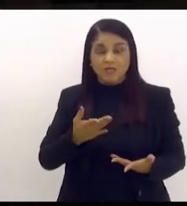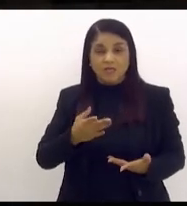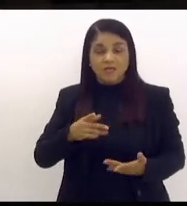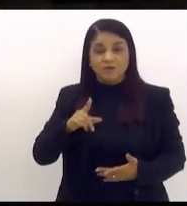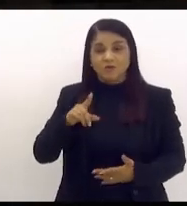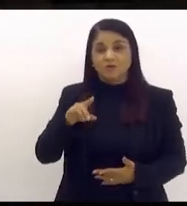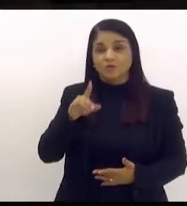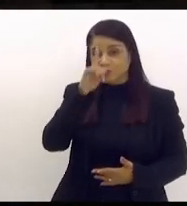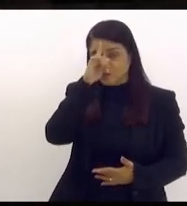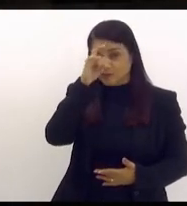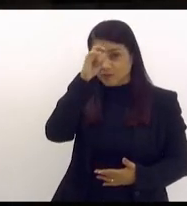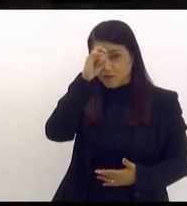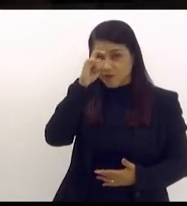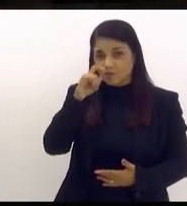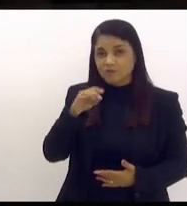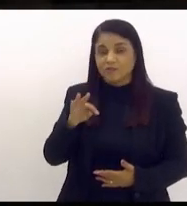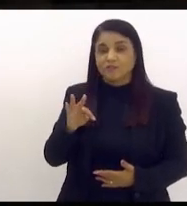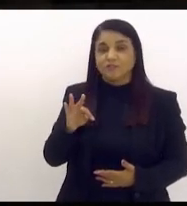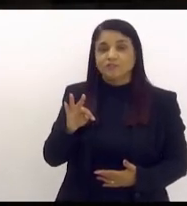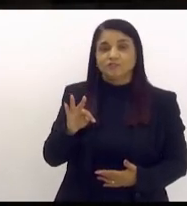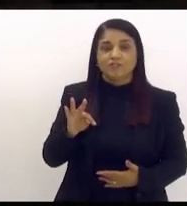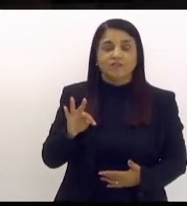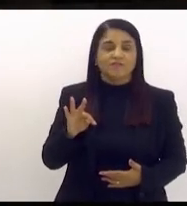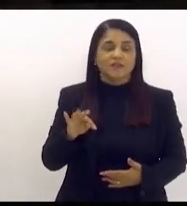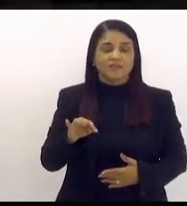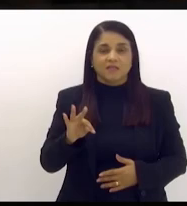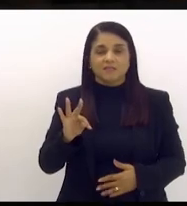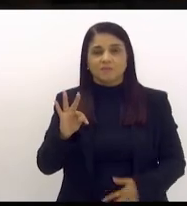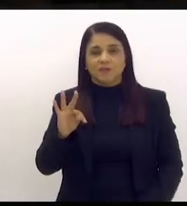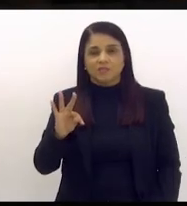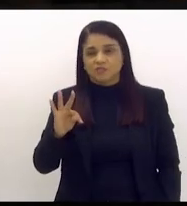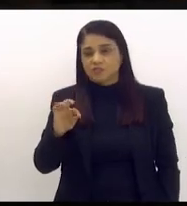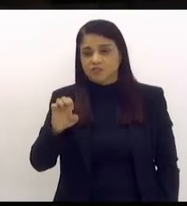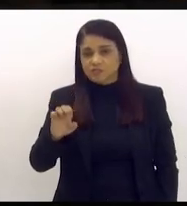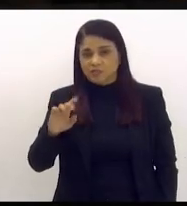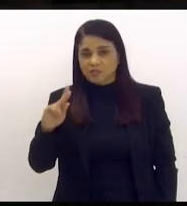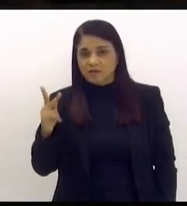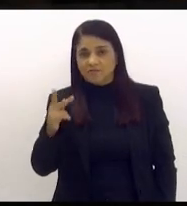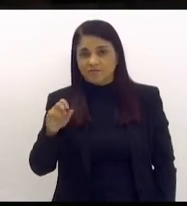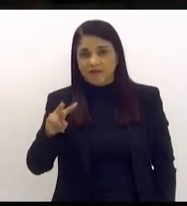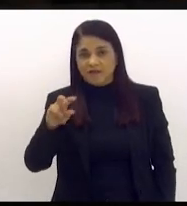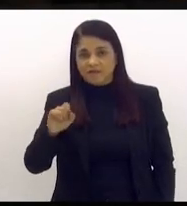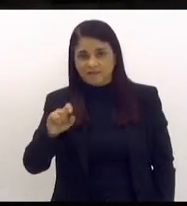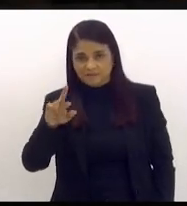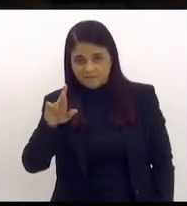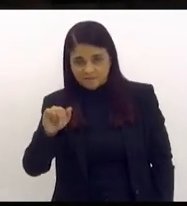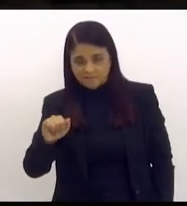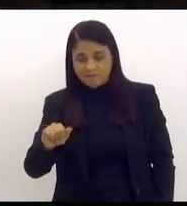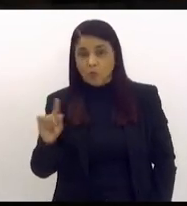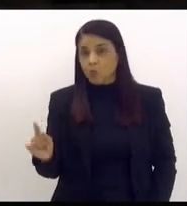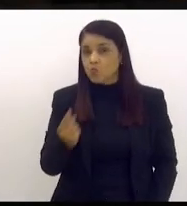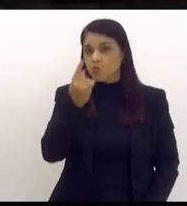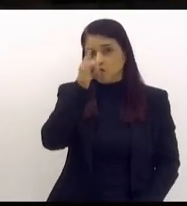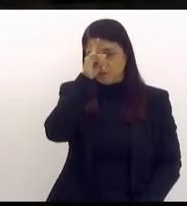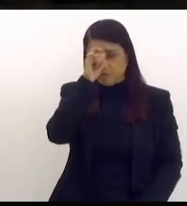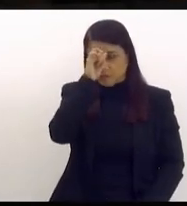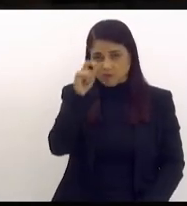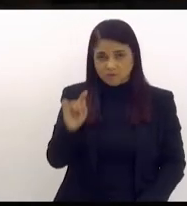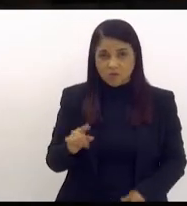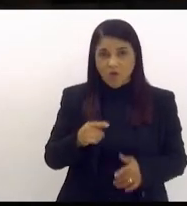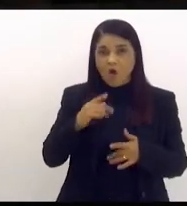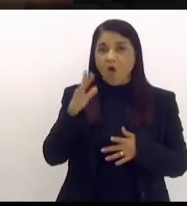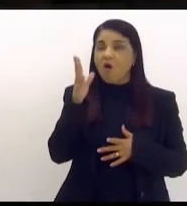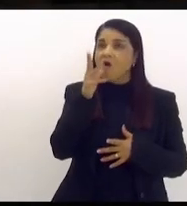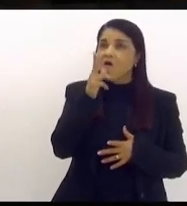Maricá vão ser 15.000 empregos gerados na região um acidente ali com um trabalhador nosso vai ter que levar horas para chegar em